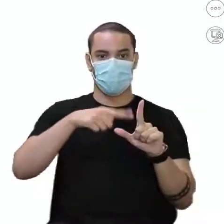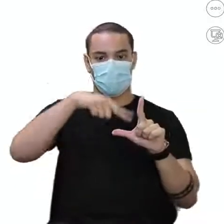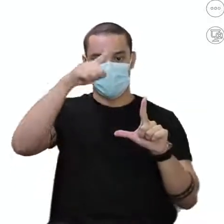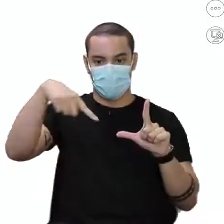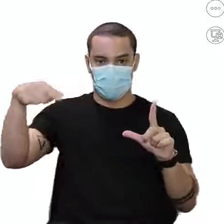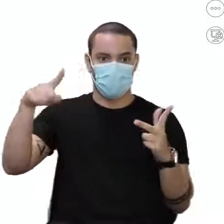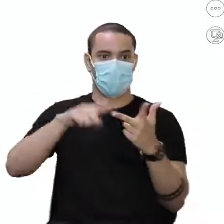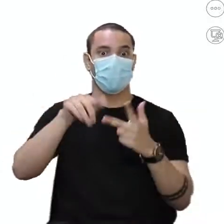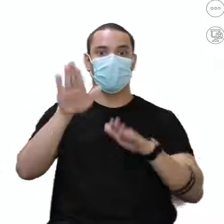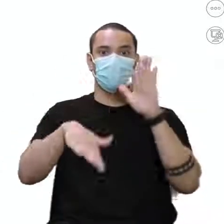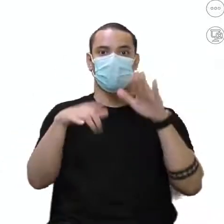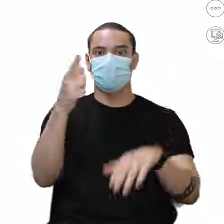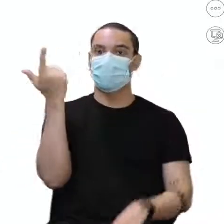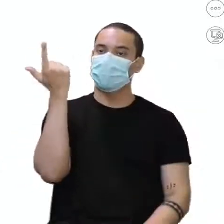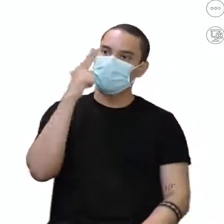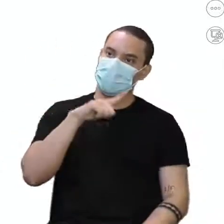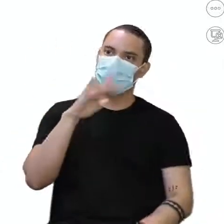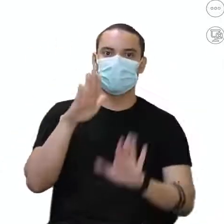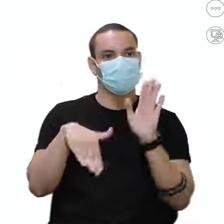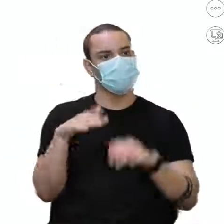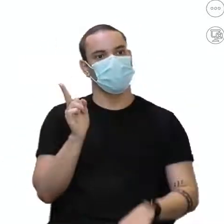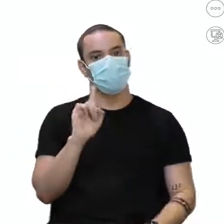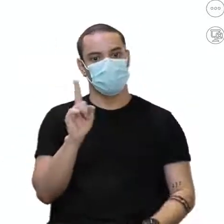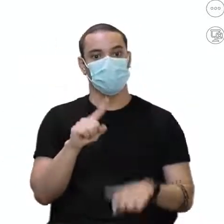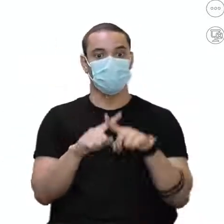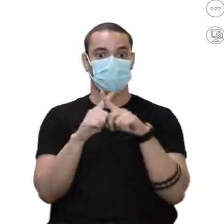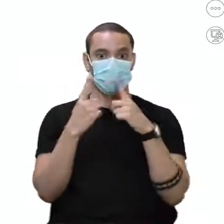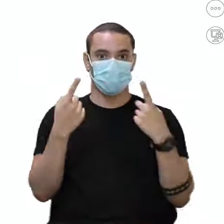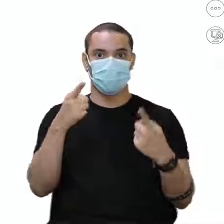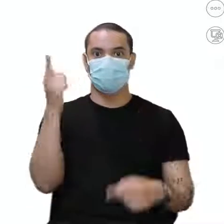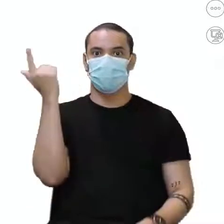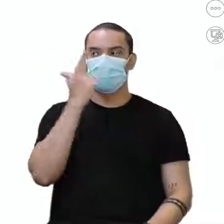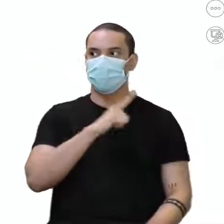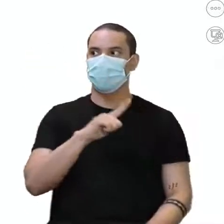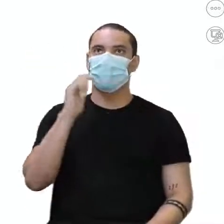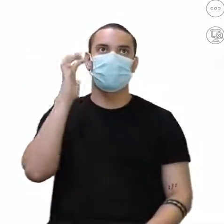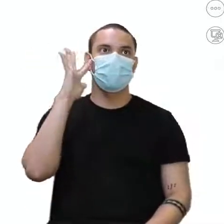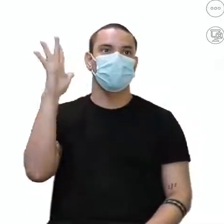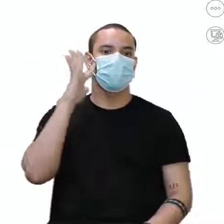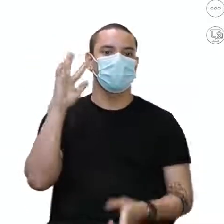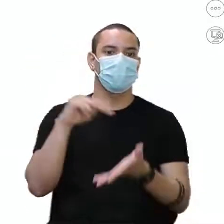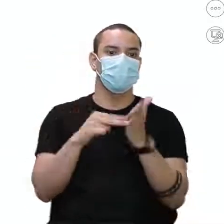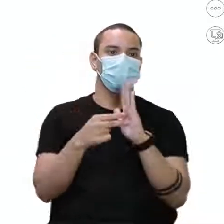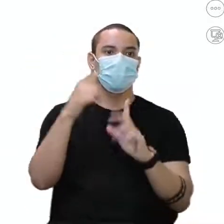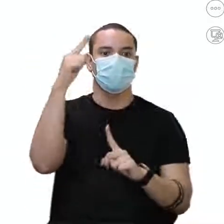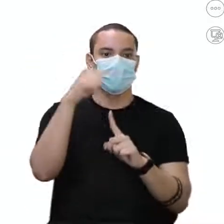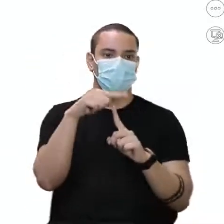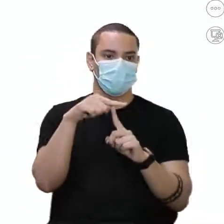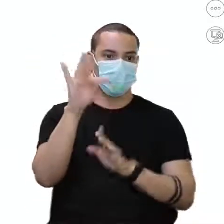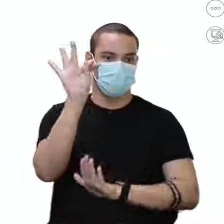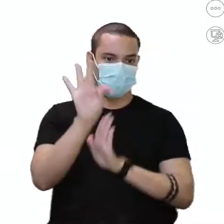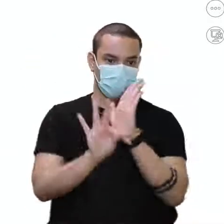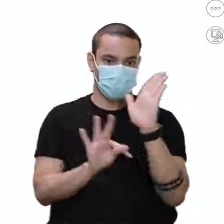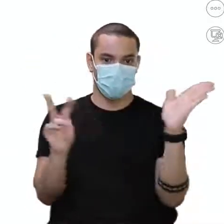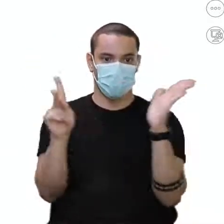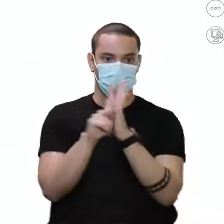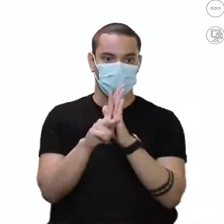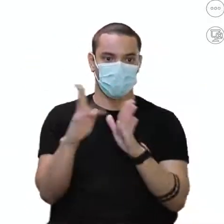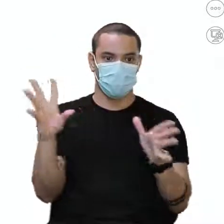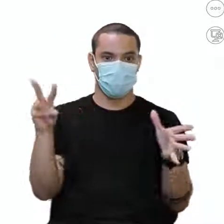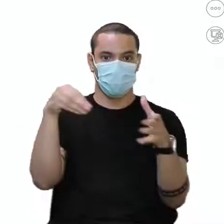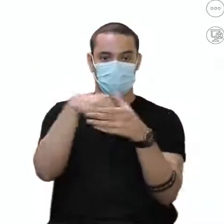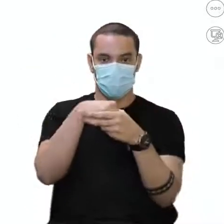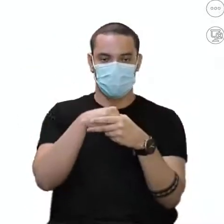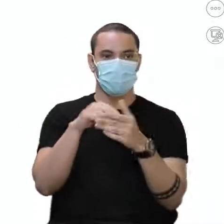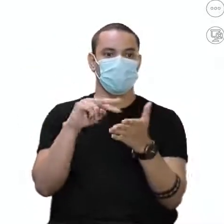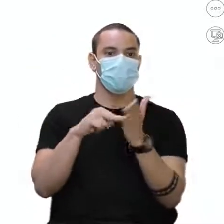às vezes você consegue, às vezes não, modo de dizer, você consegue imaginar que tipo de texto você está lidando apenas